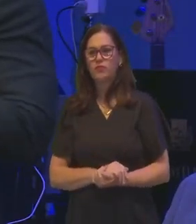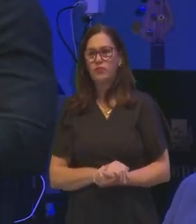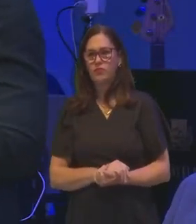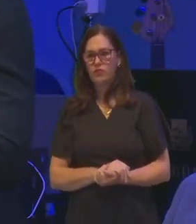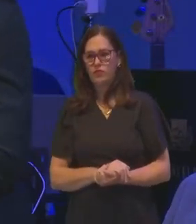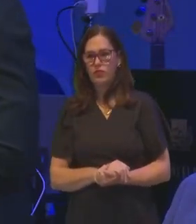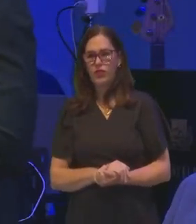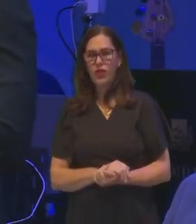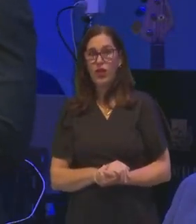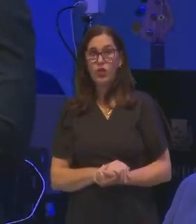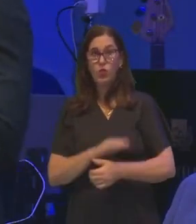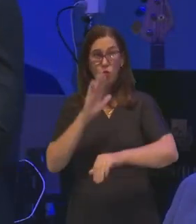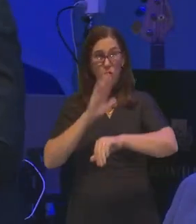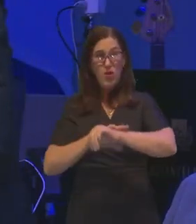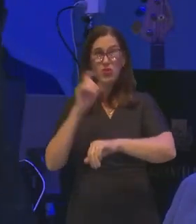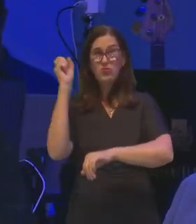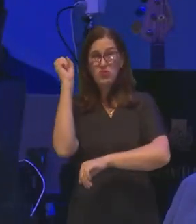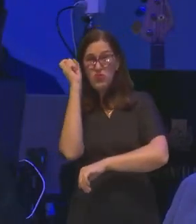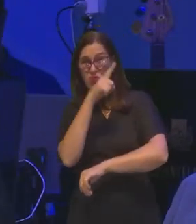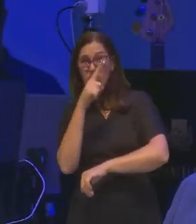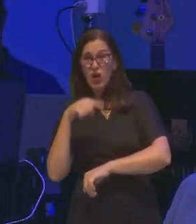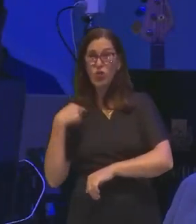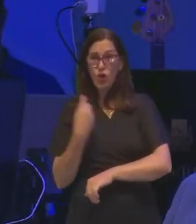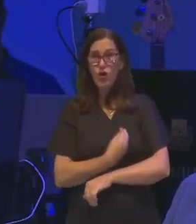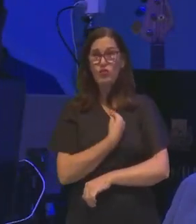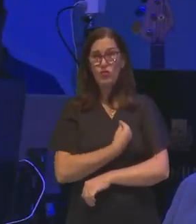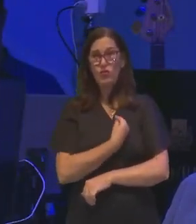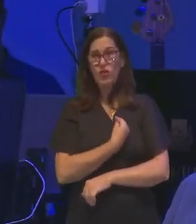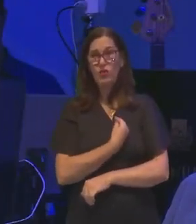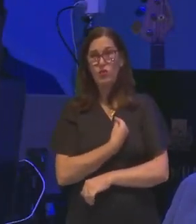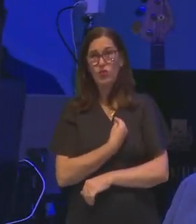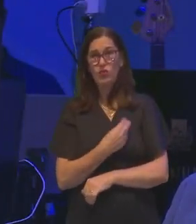em dias difíceis aos quais nós vivemos.